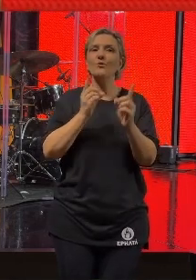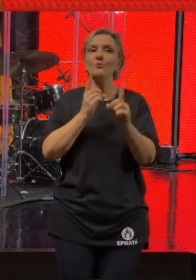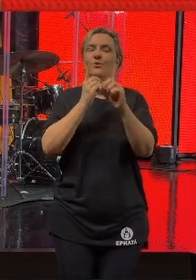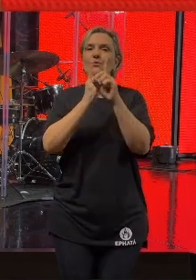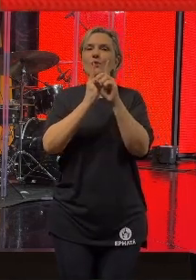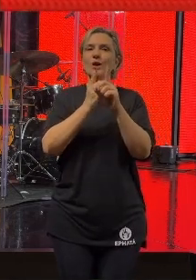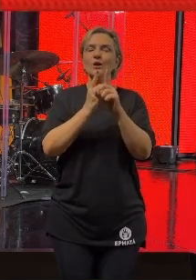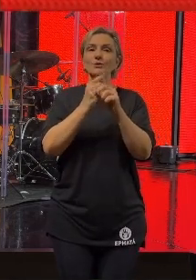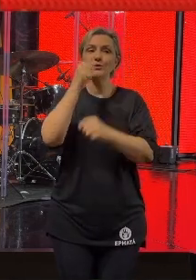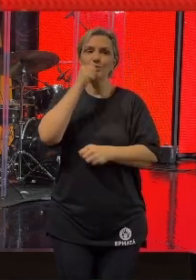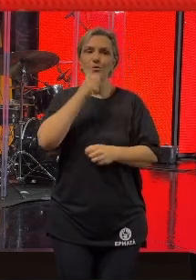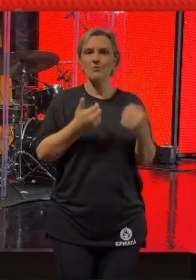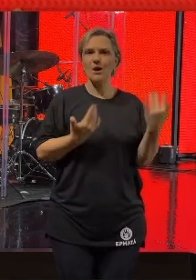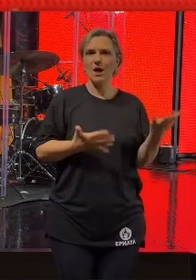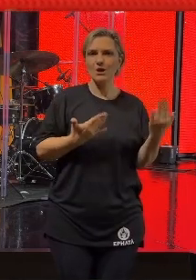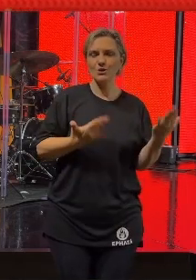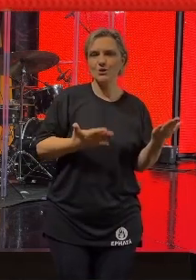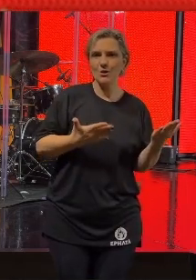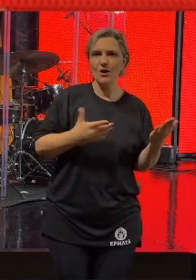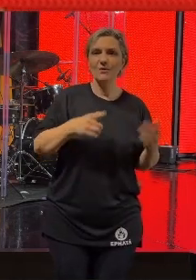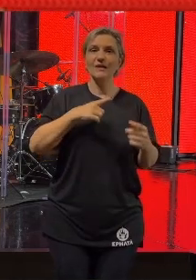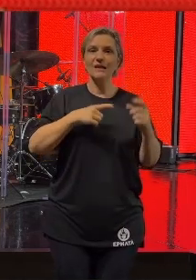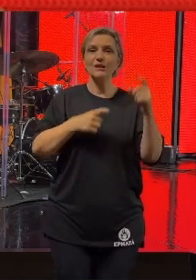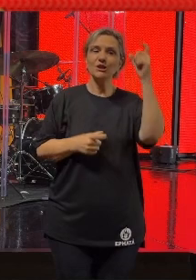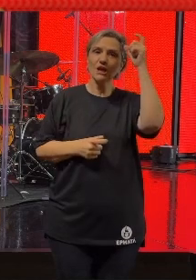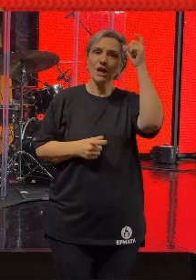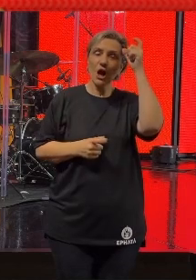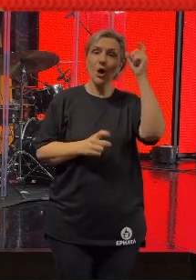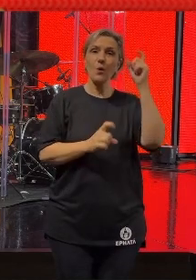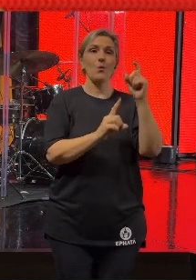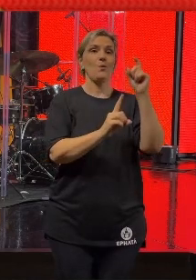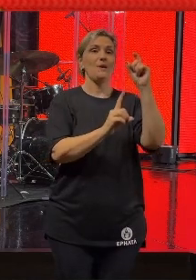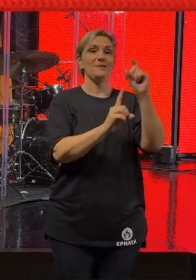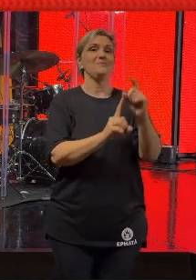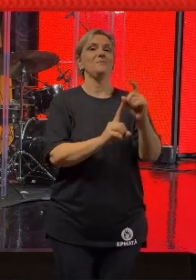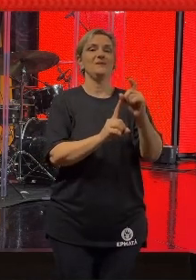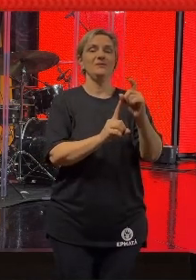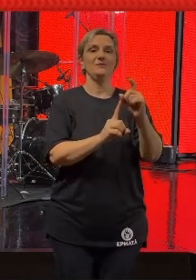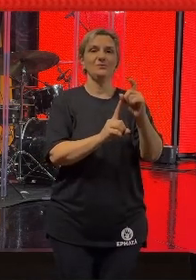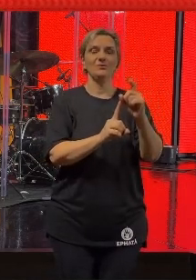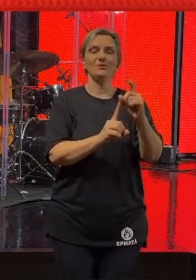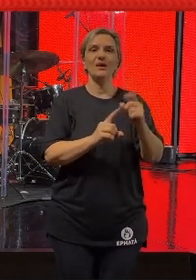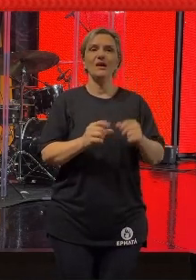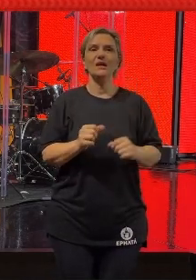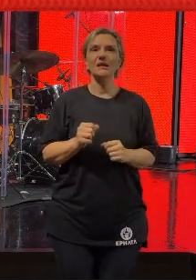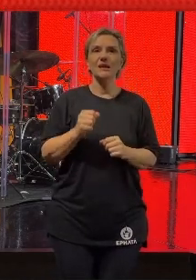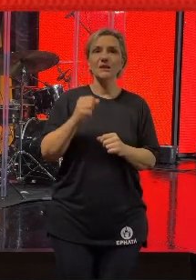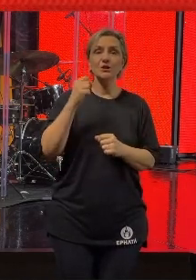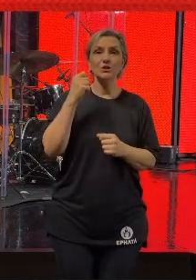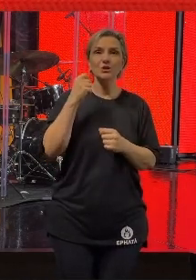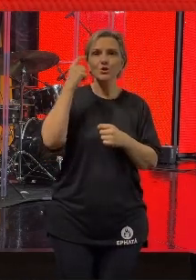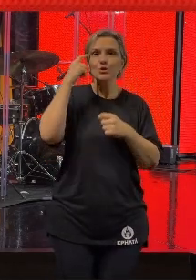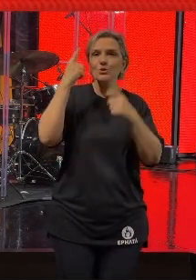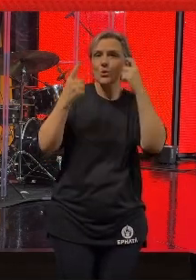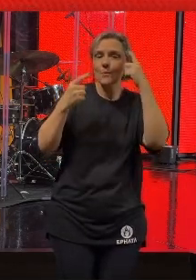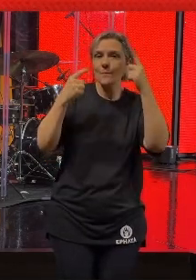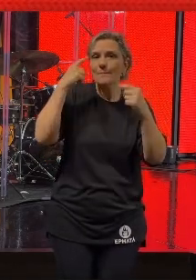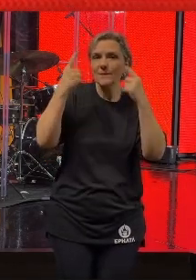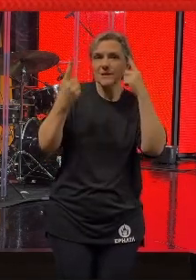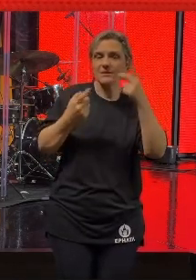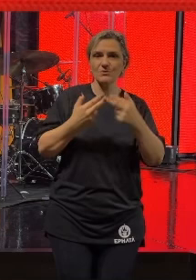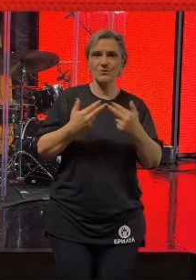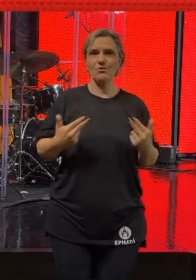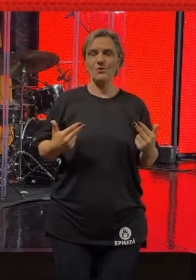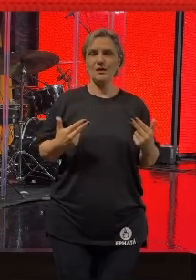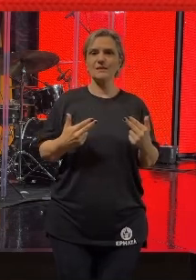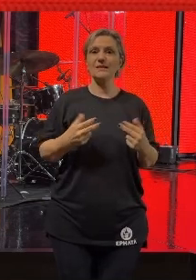uma jovem possuída de espírito adivinhador, primeira resistência, a qual, adivinhando, dava